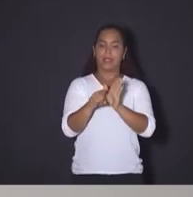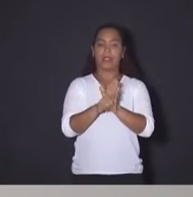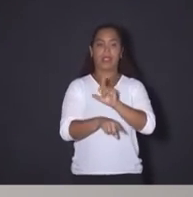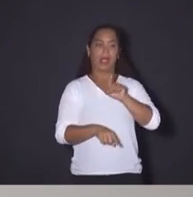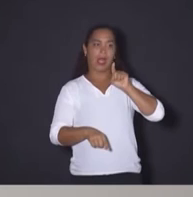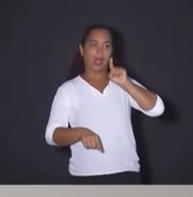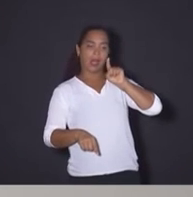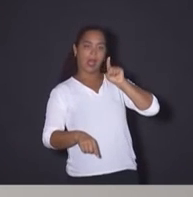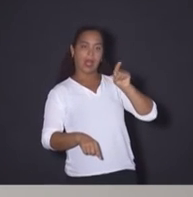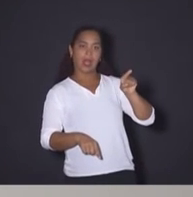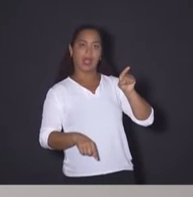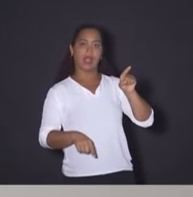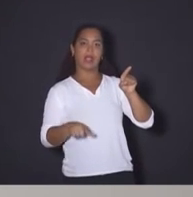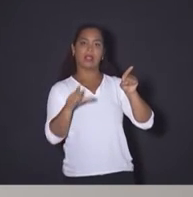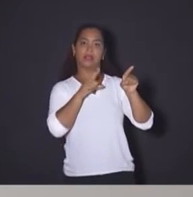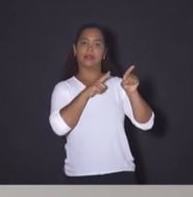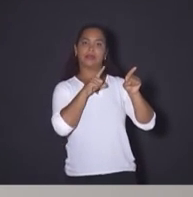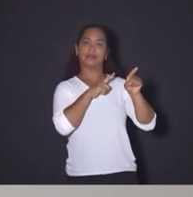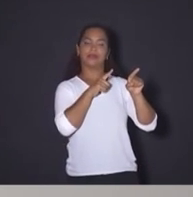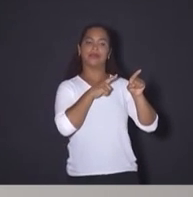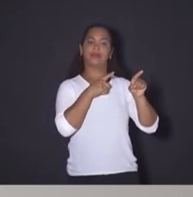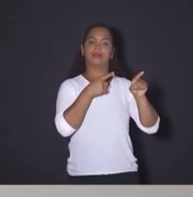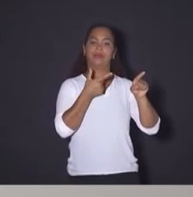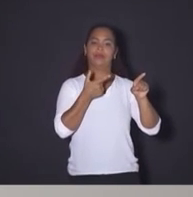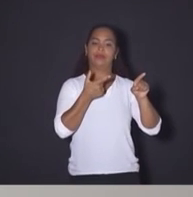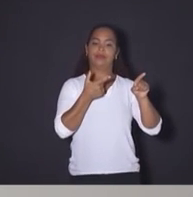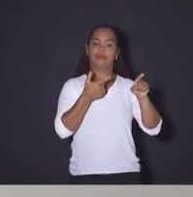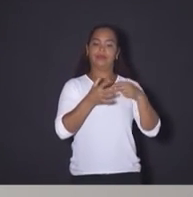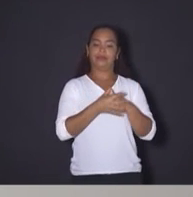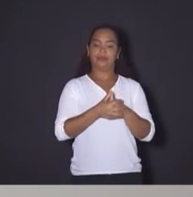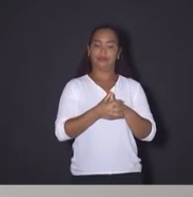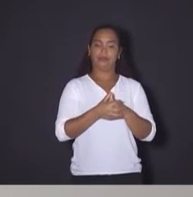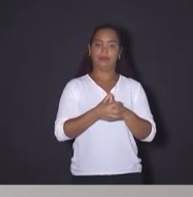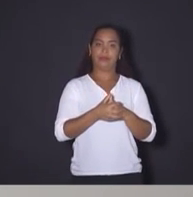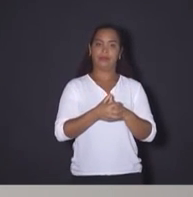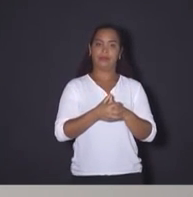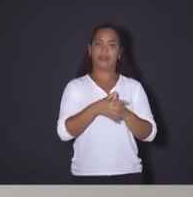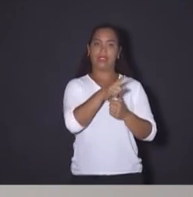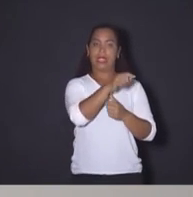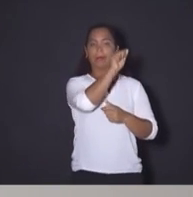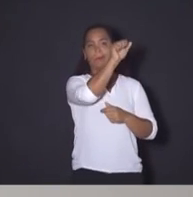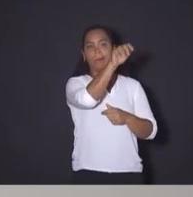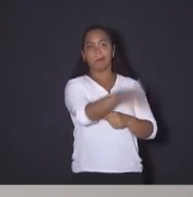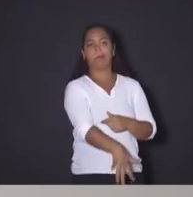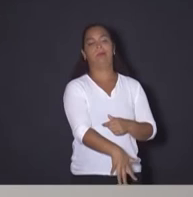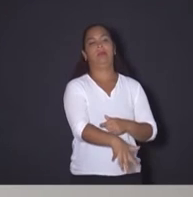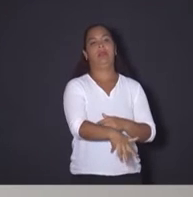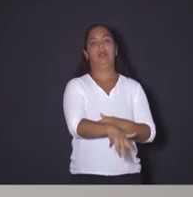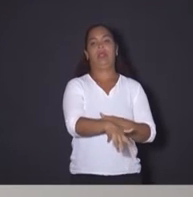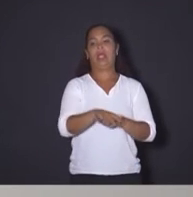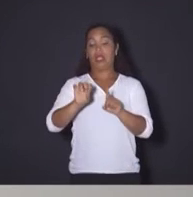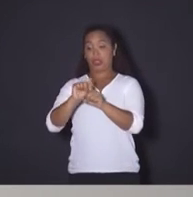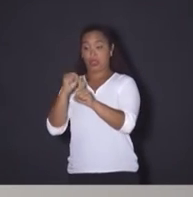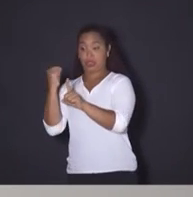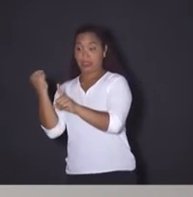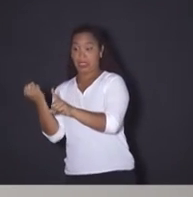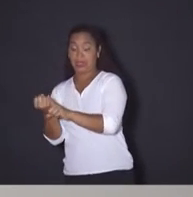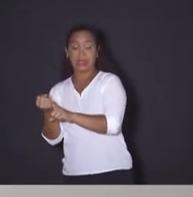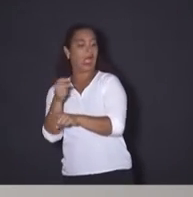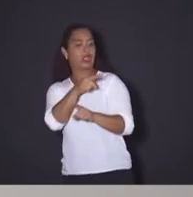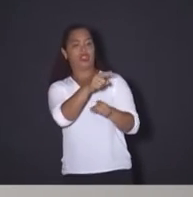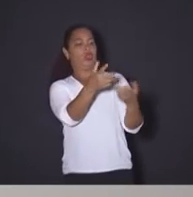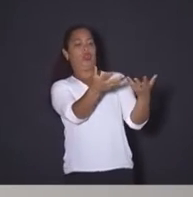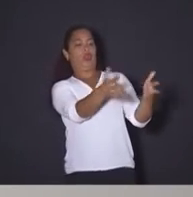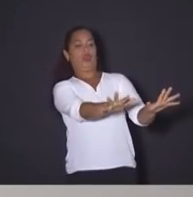o considerado lixo da sociedade que a sociedade não quer ver nunca mais